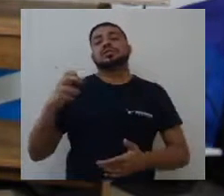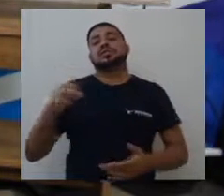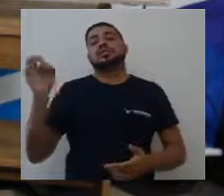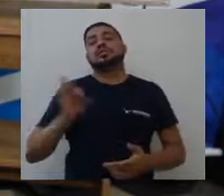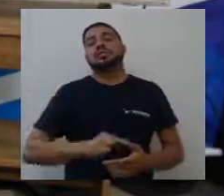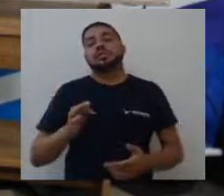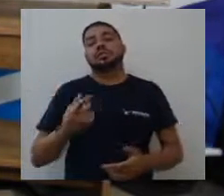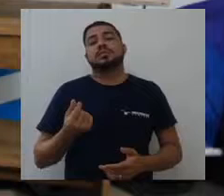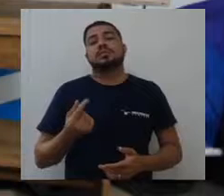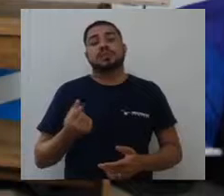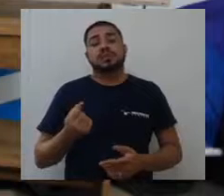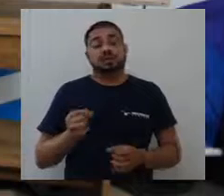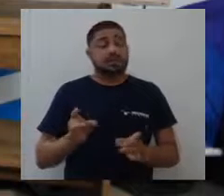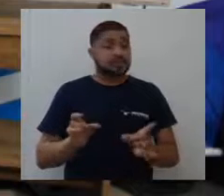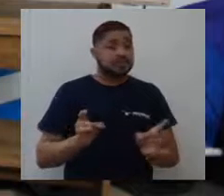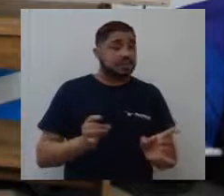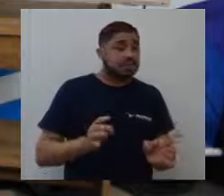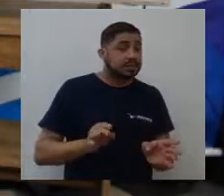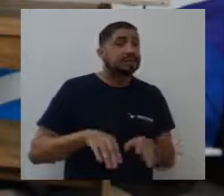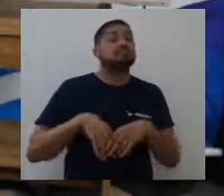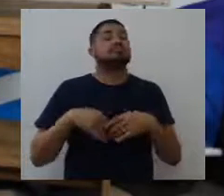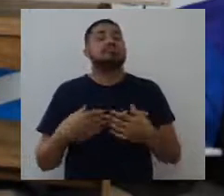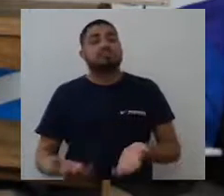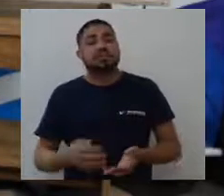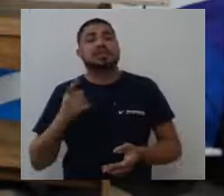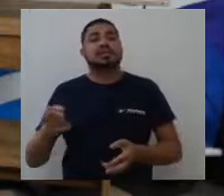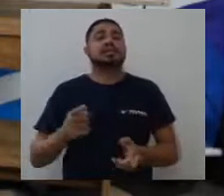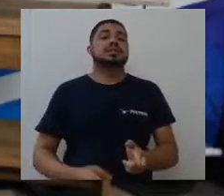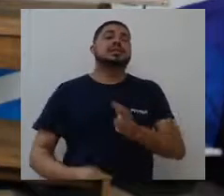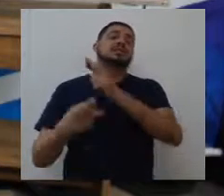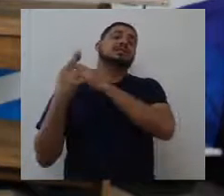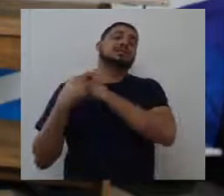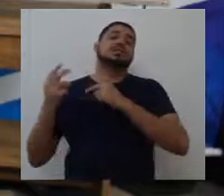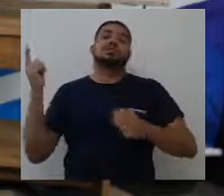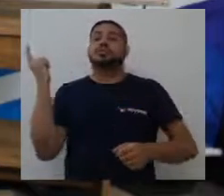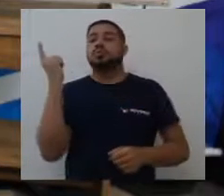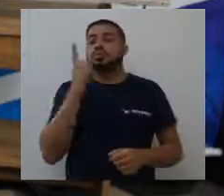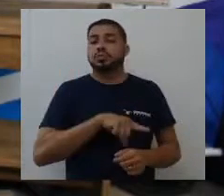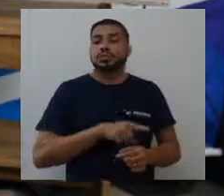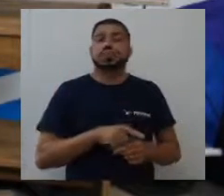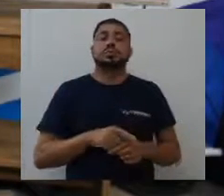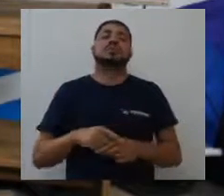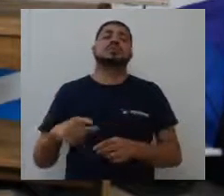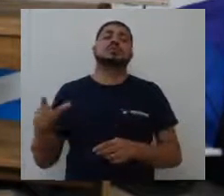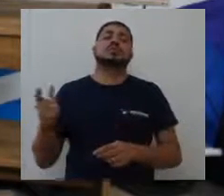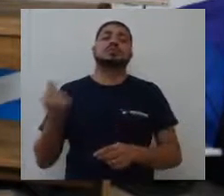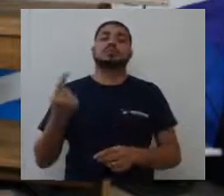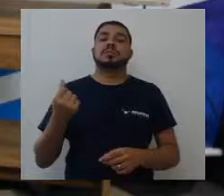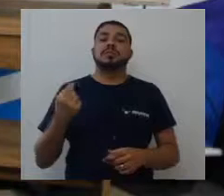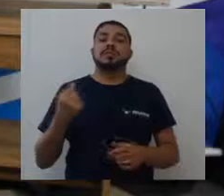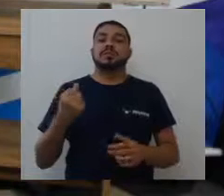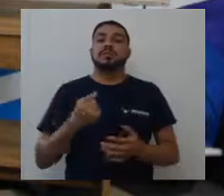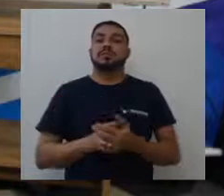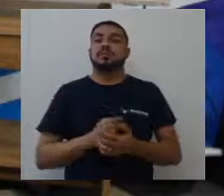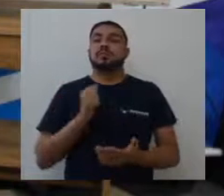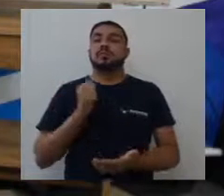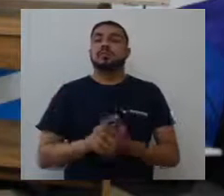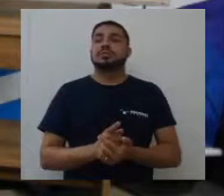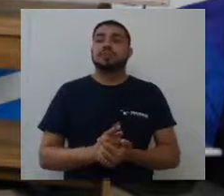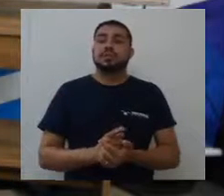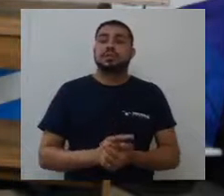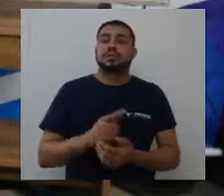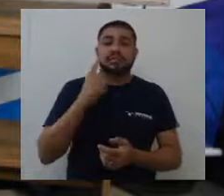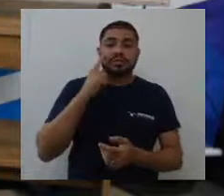sobre o preço de venda. Assim, esse representante teve sobre o preço de compra do produto, olha as